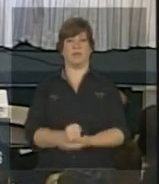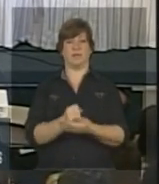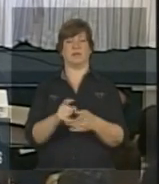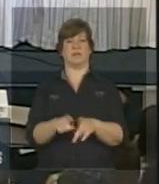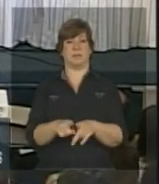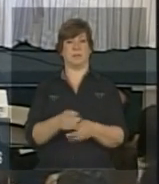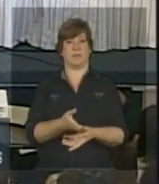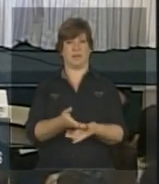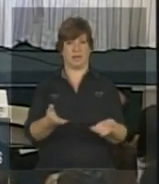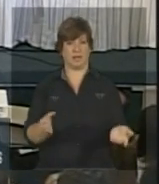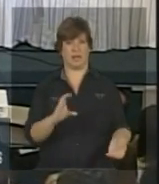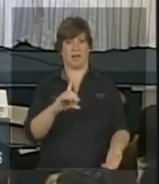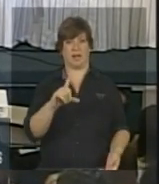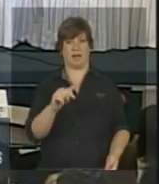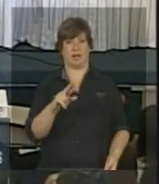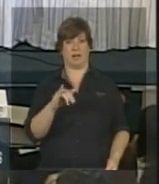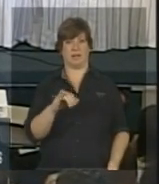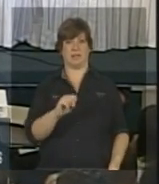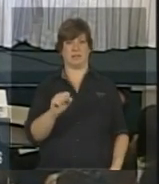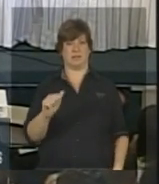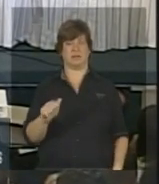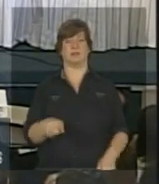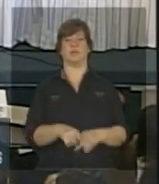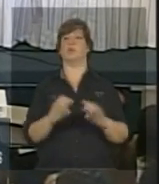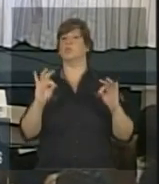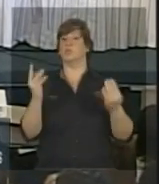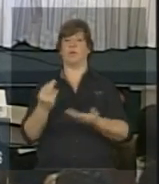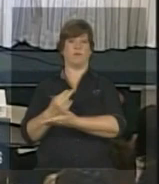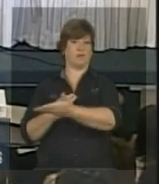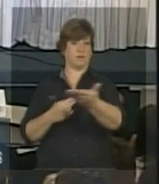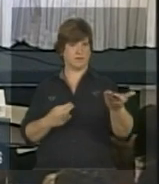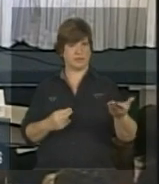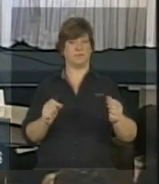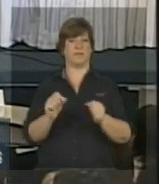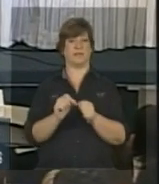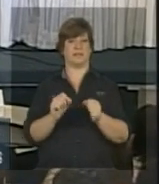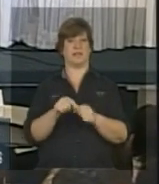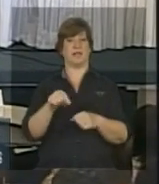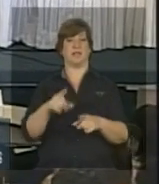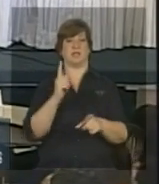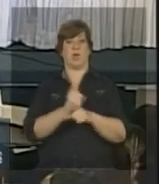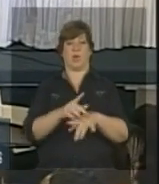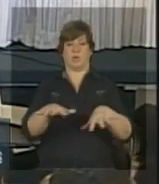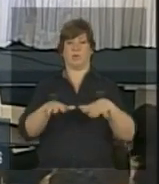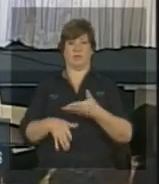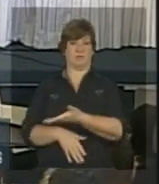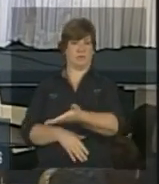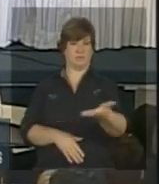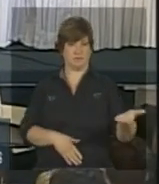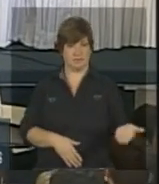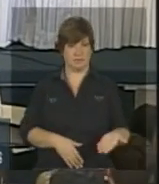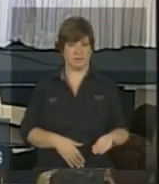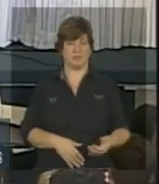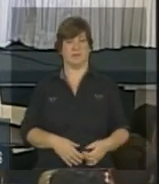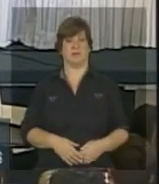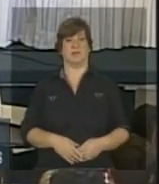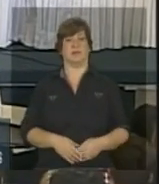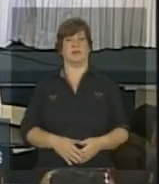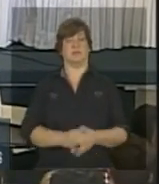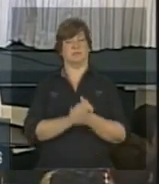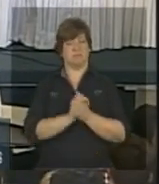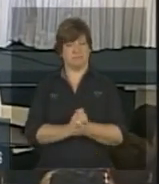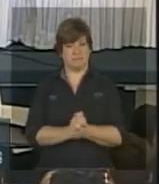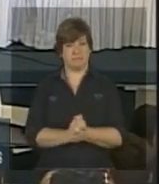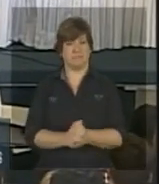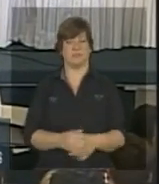também, Clarissa, todos e todas vocês que construíram este encontro e que